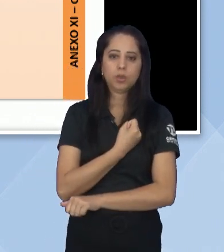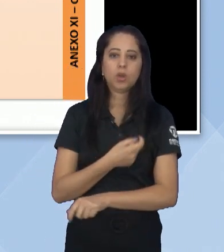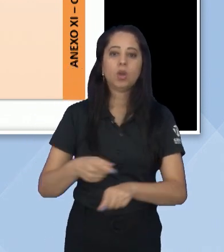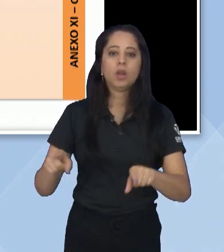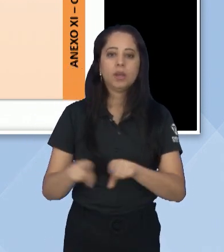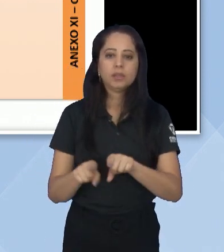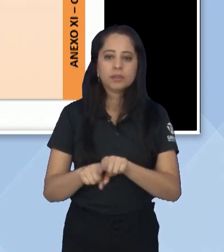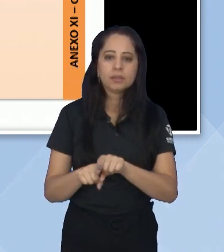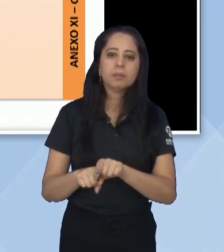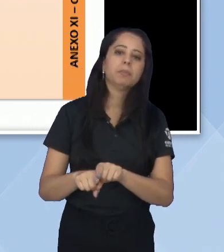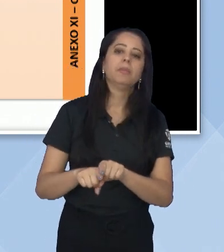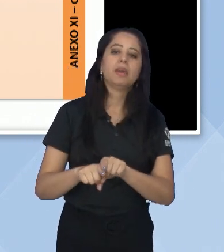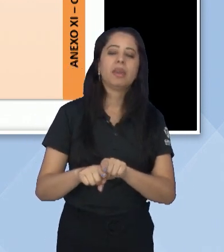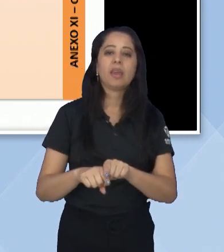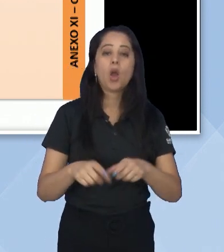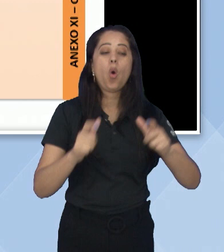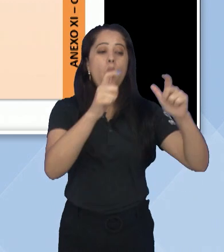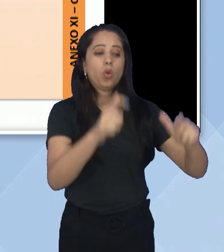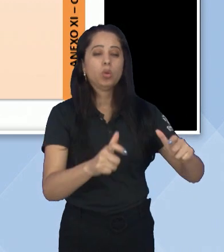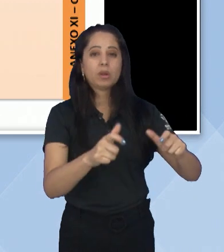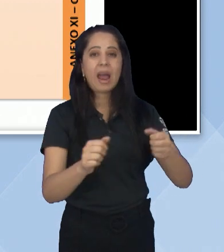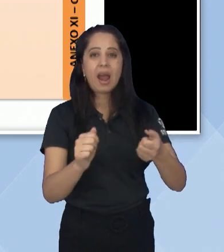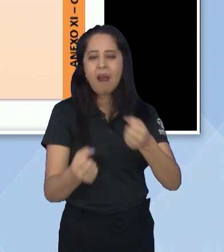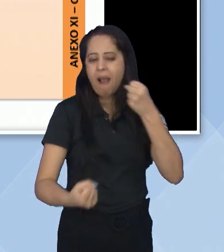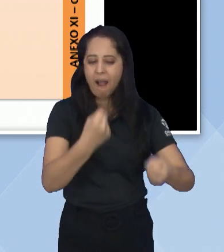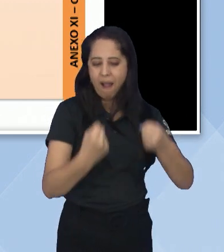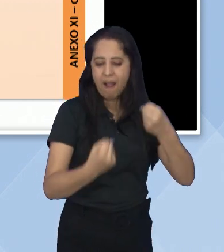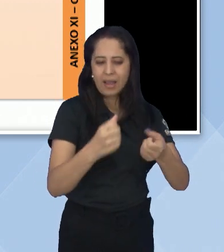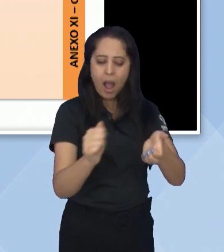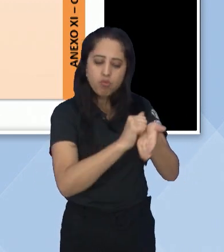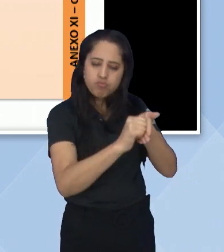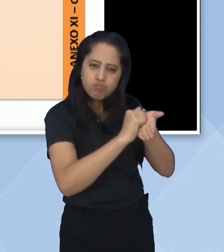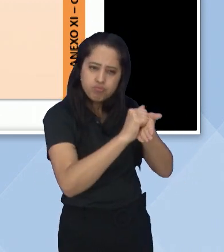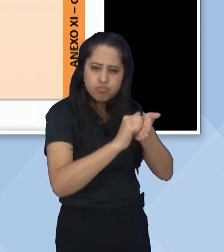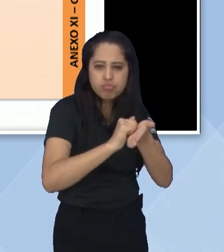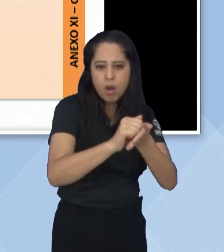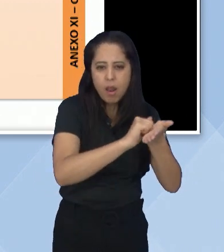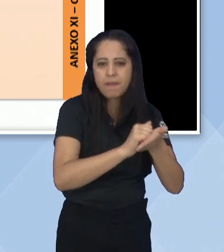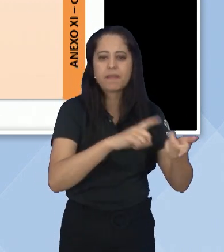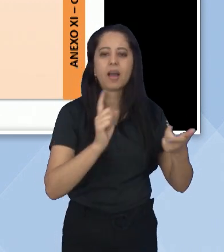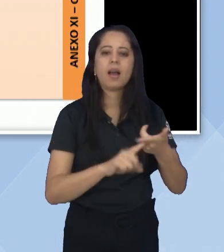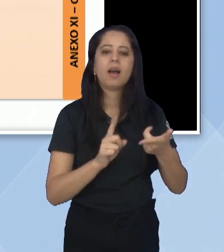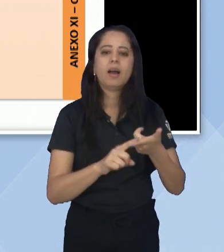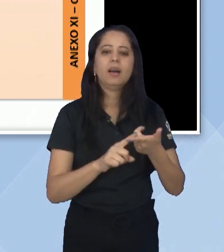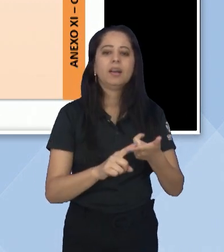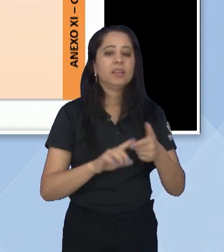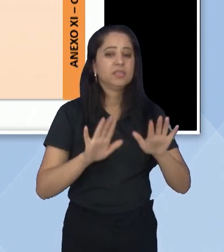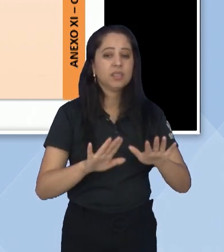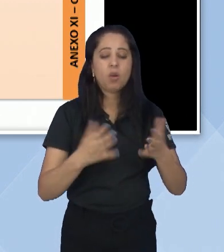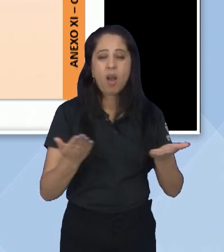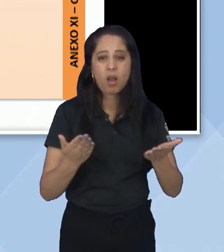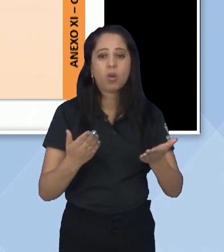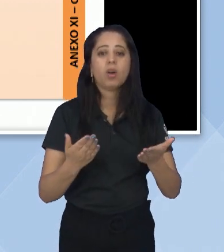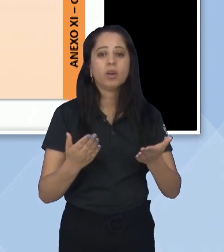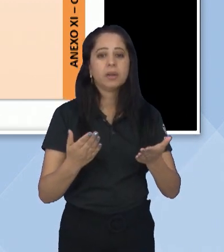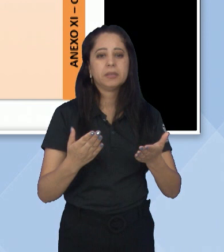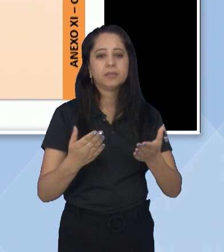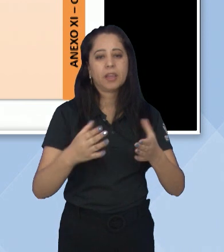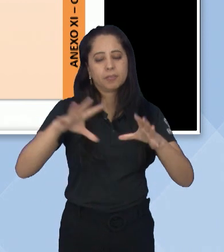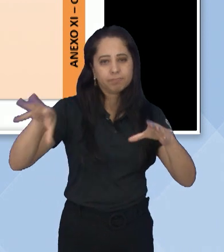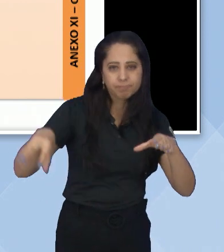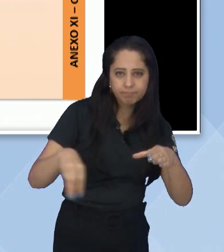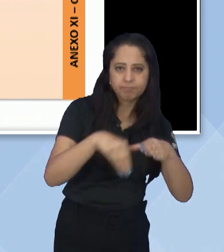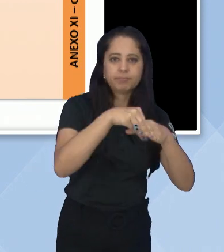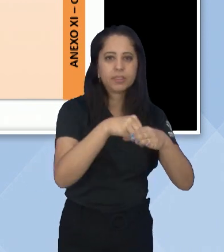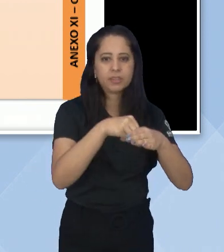itens Como lavar já seco de veículos é o caso do bar que eu falei o enquadramento da quadra então a gente tá reencontrando algumas atividades e entendendo que elas